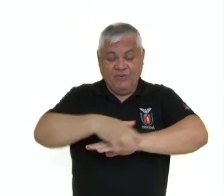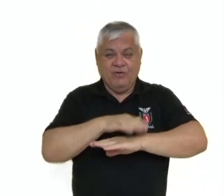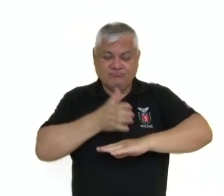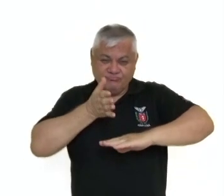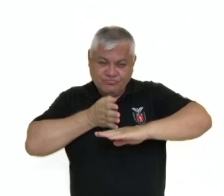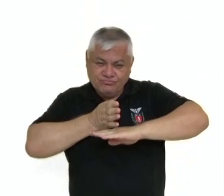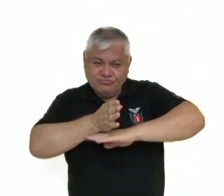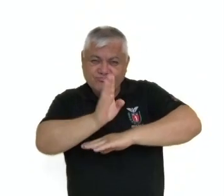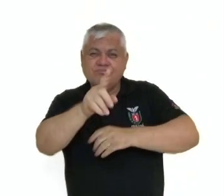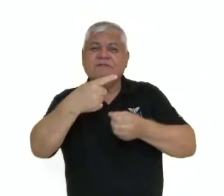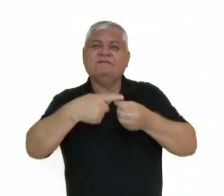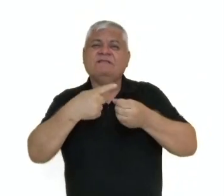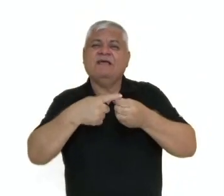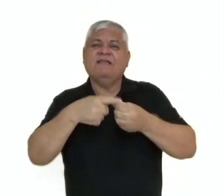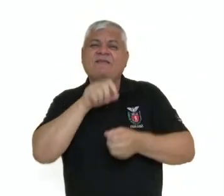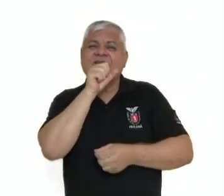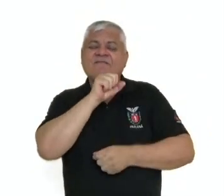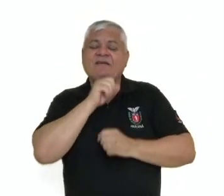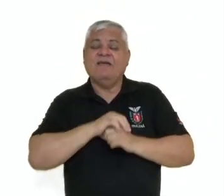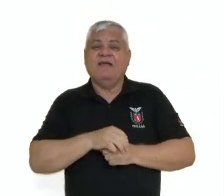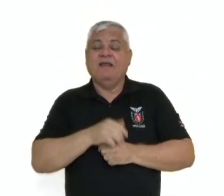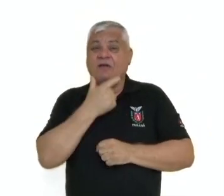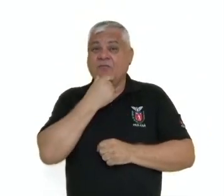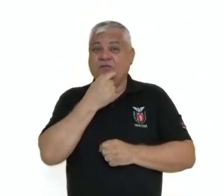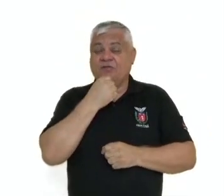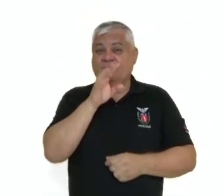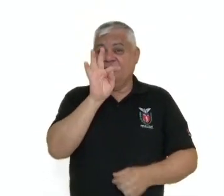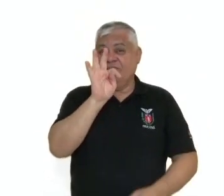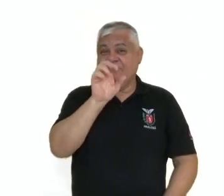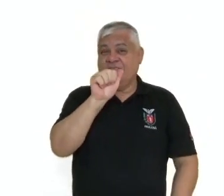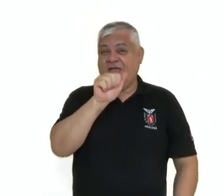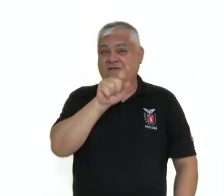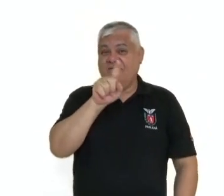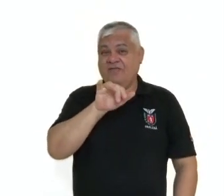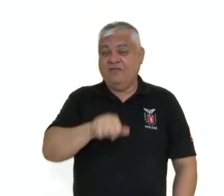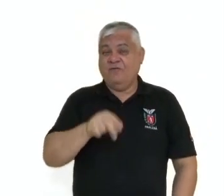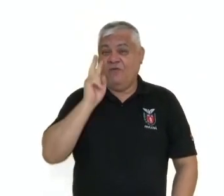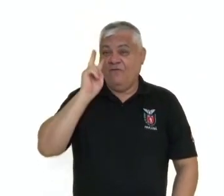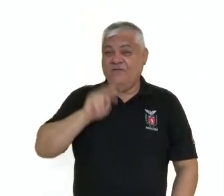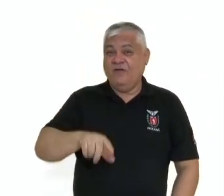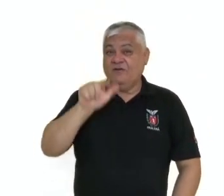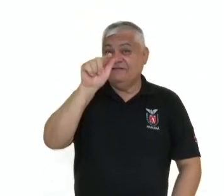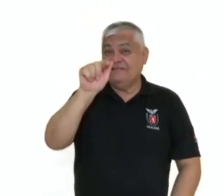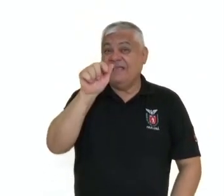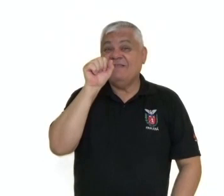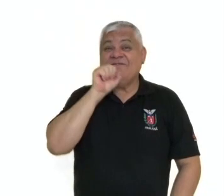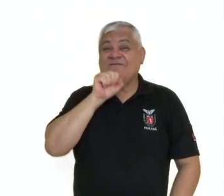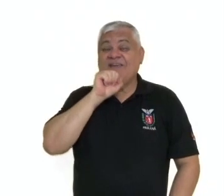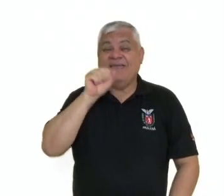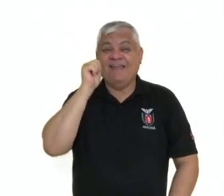o Tavinho avistou 7 velhas à beira do caminho. Estavam 3 de um lado e 4 do outro.